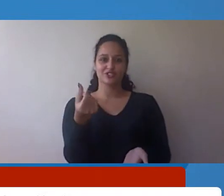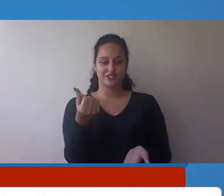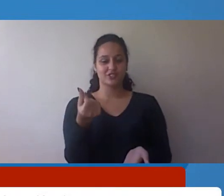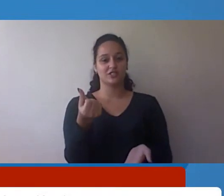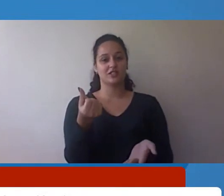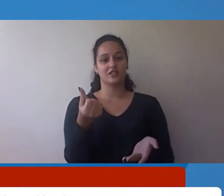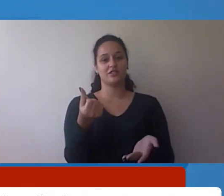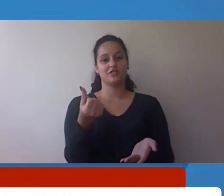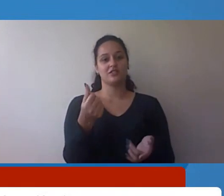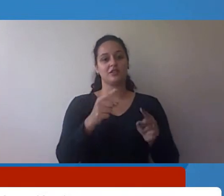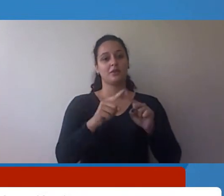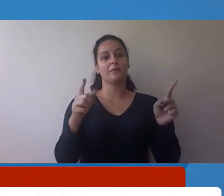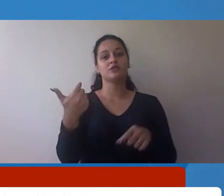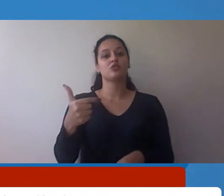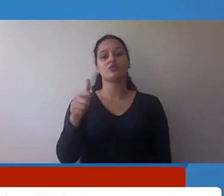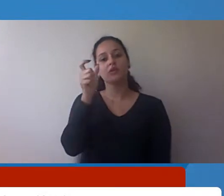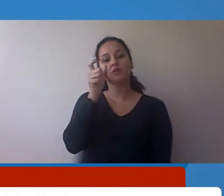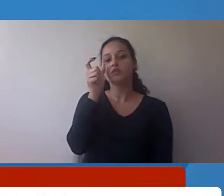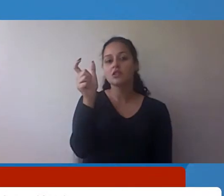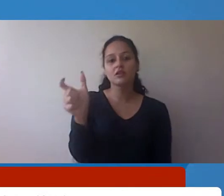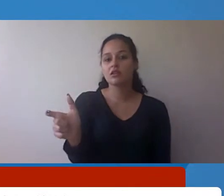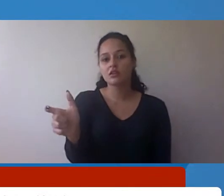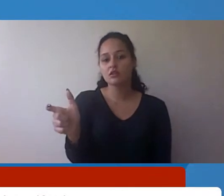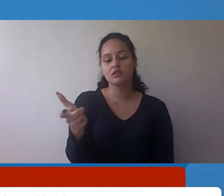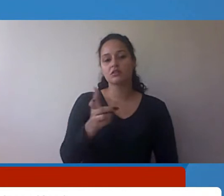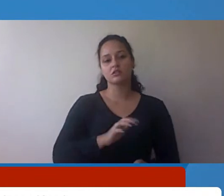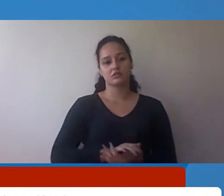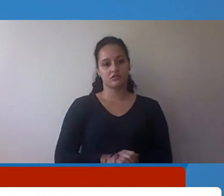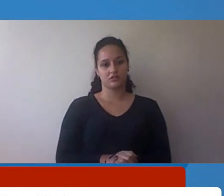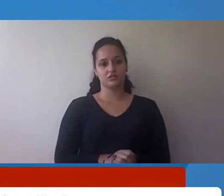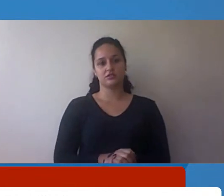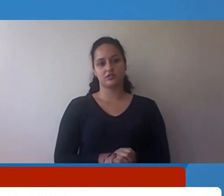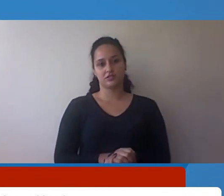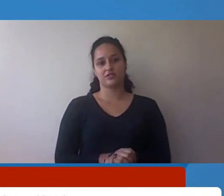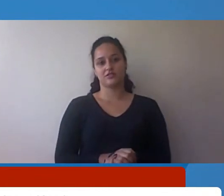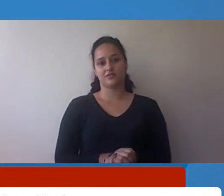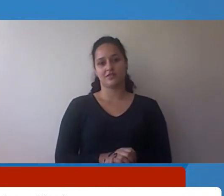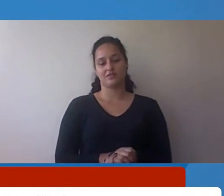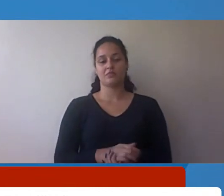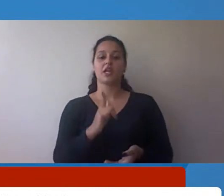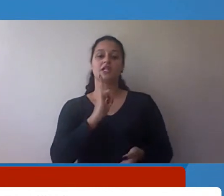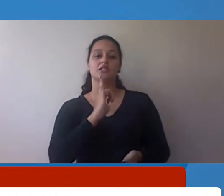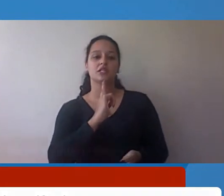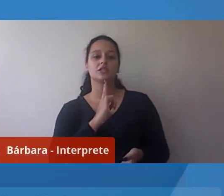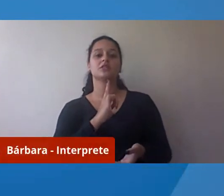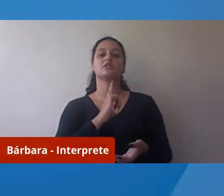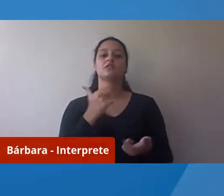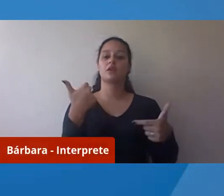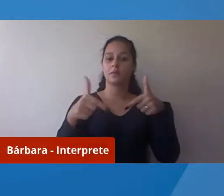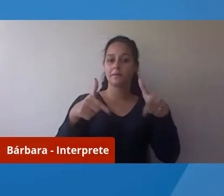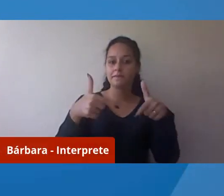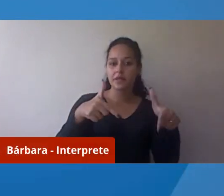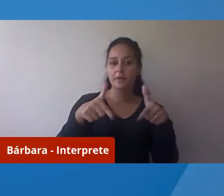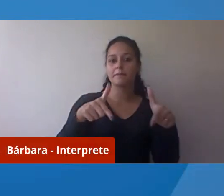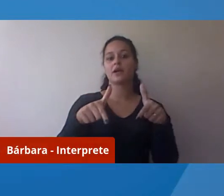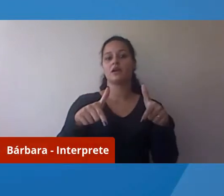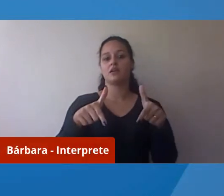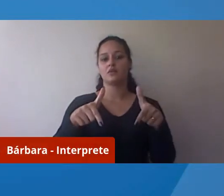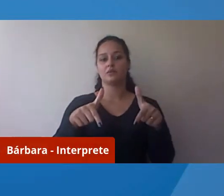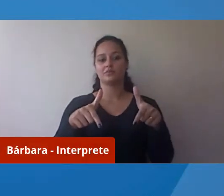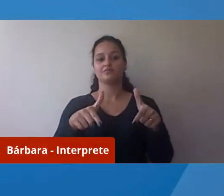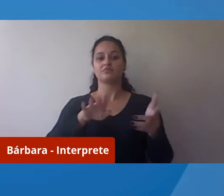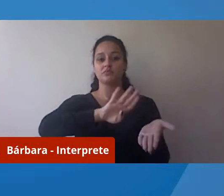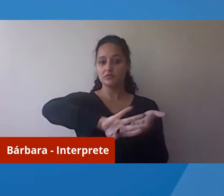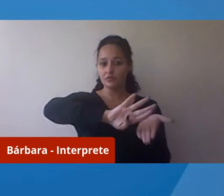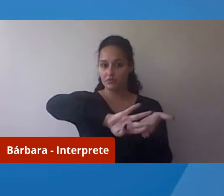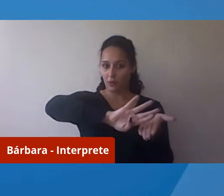de retomar o crescimento econômico, nem no sentido de gerar emprego. Os bancos não geram emprego, ao contrário.